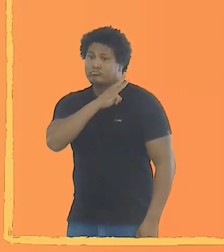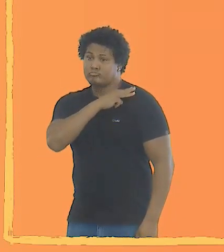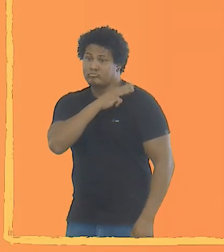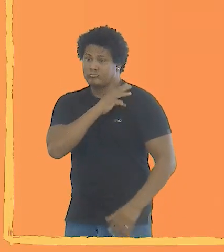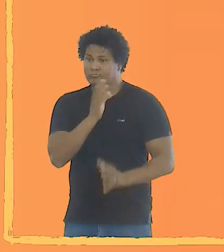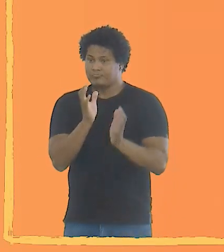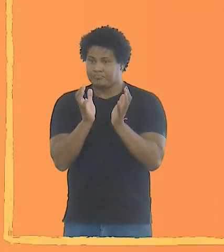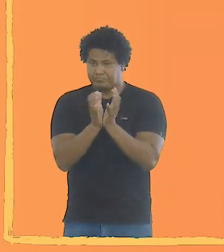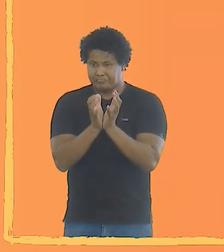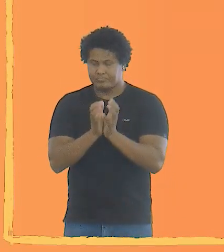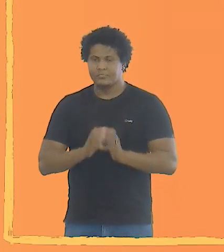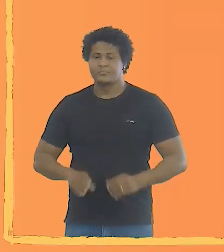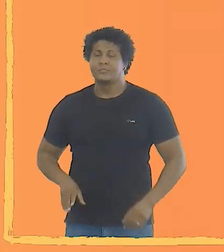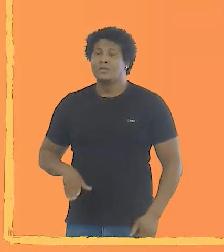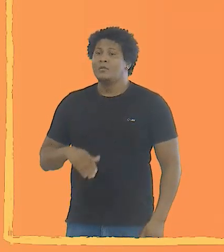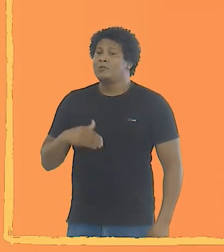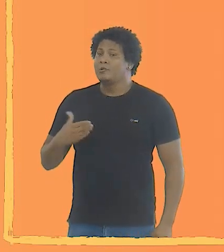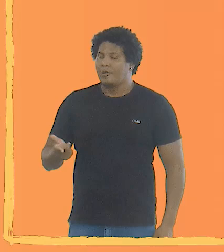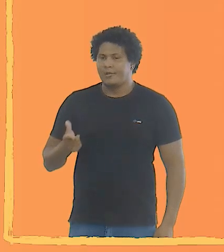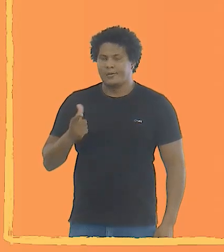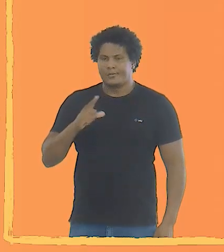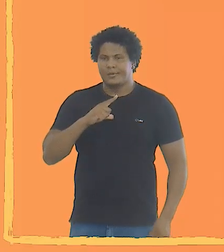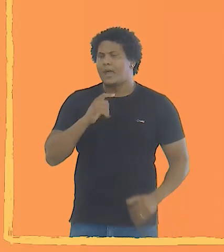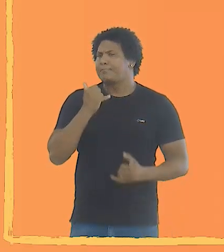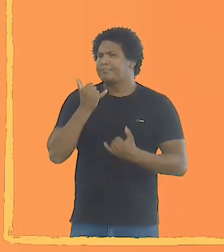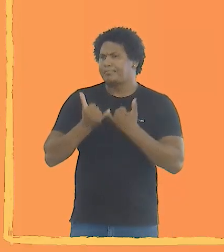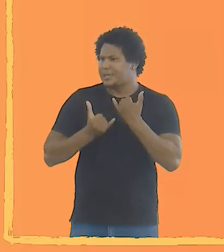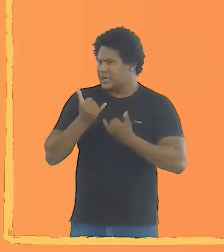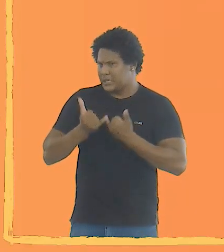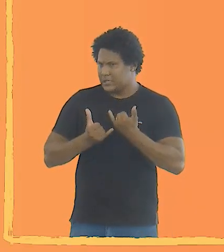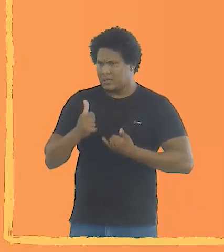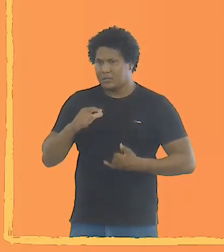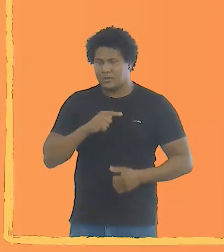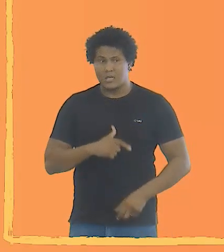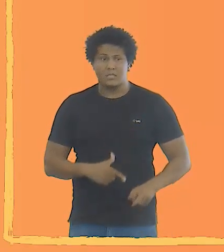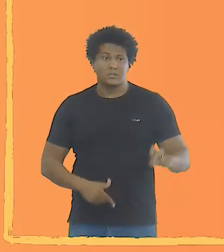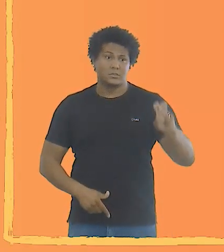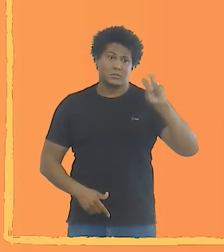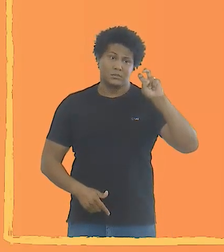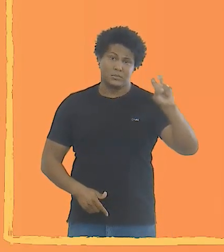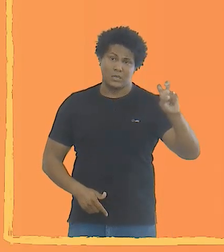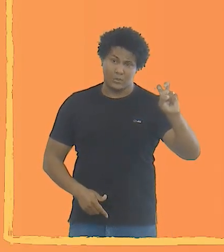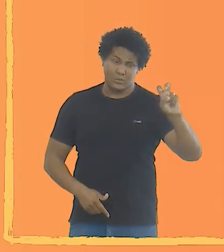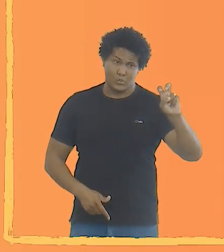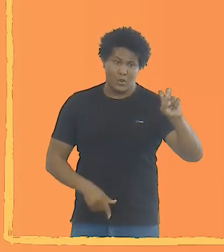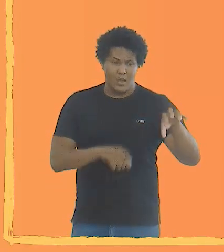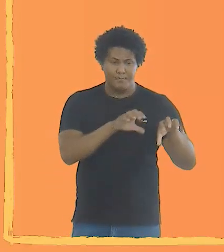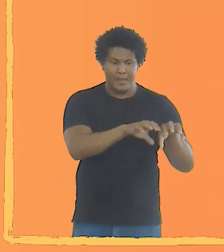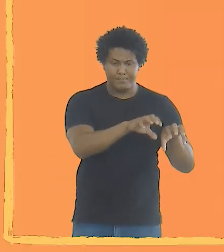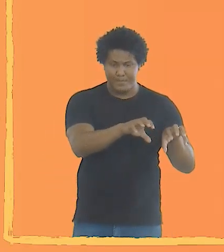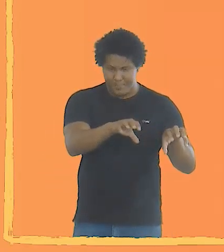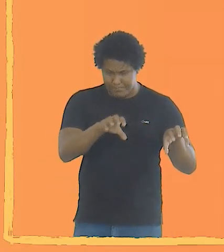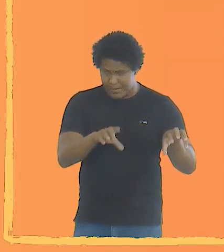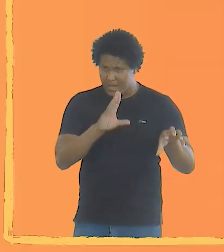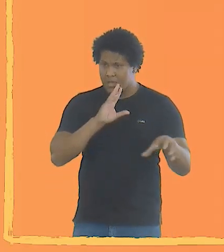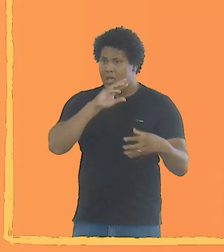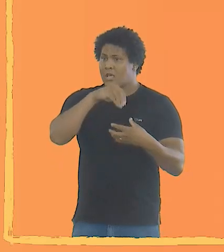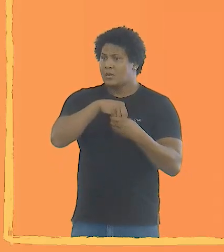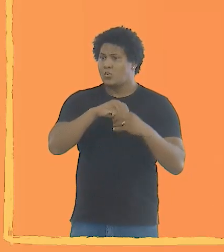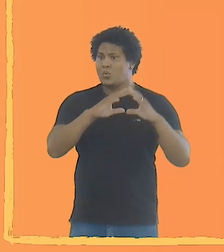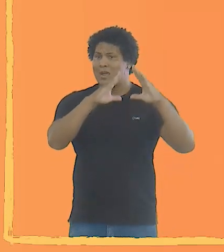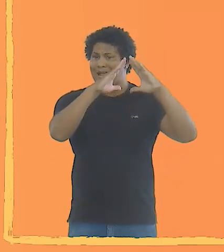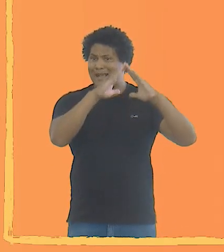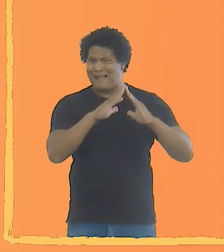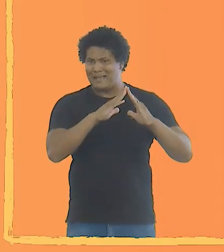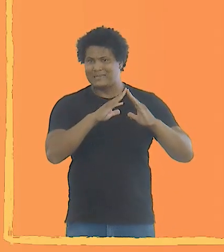5 objetos e 6 personagens numa casa de 9 cômodos. Um dos personagens esconde